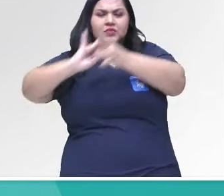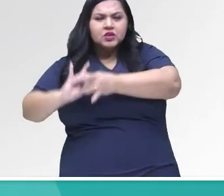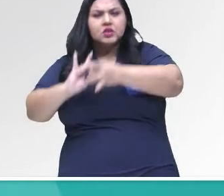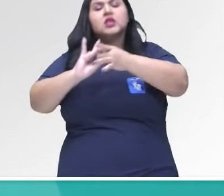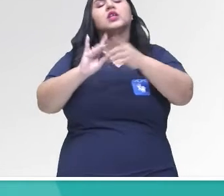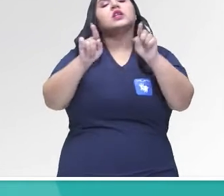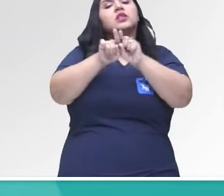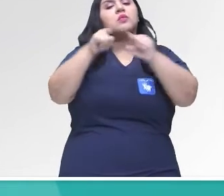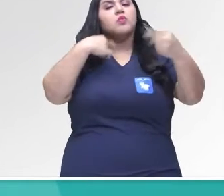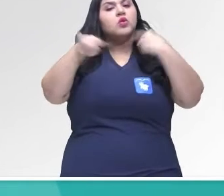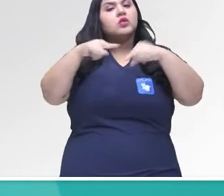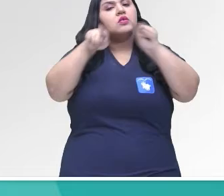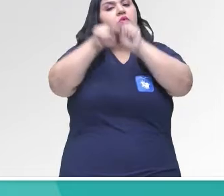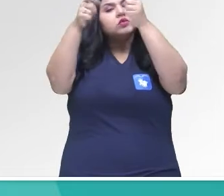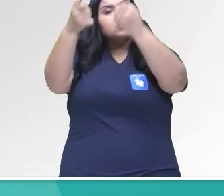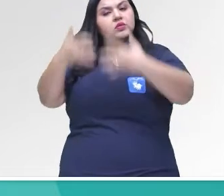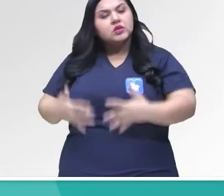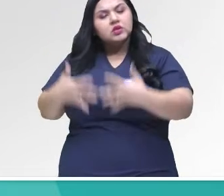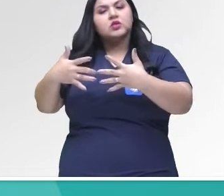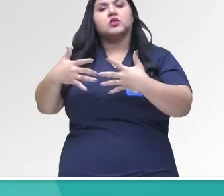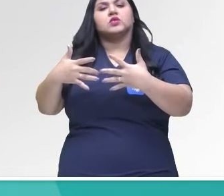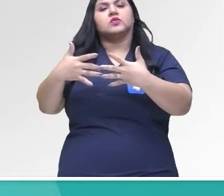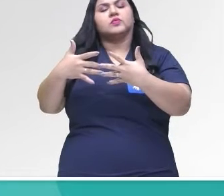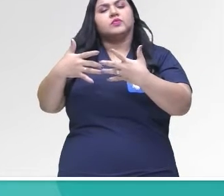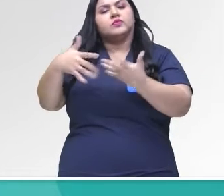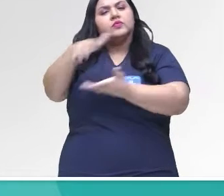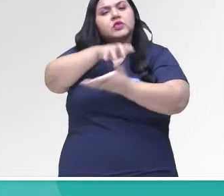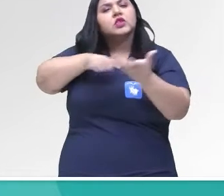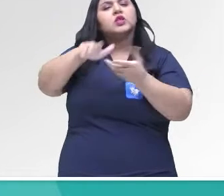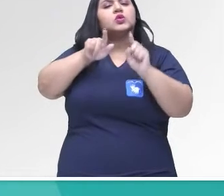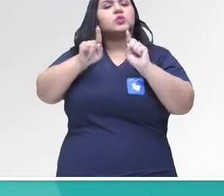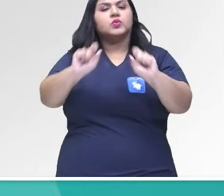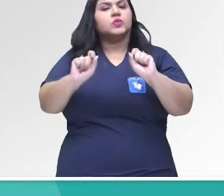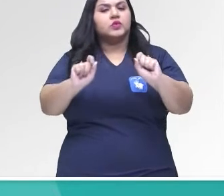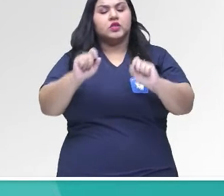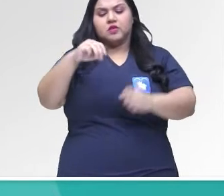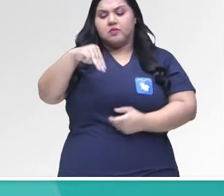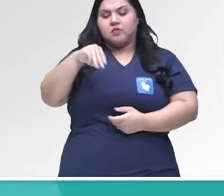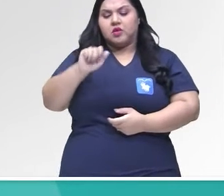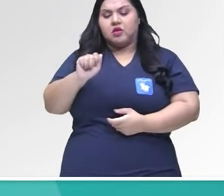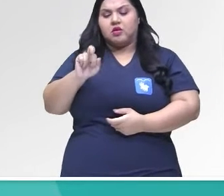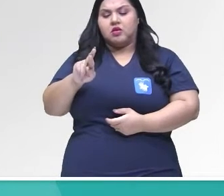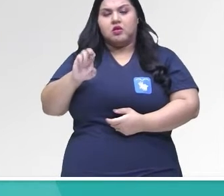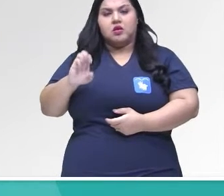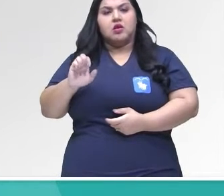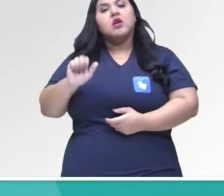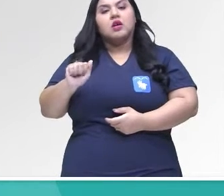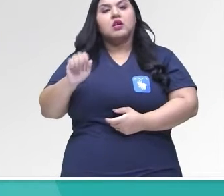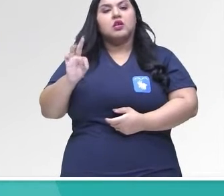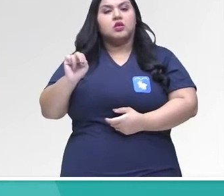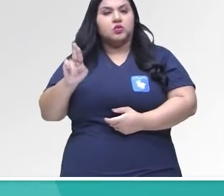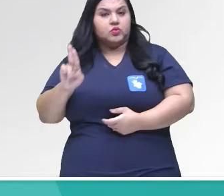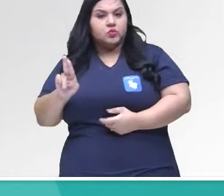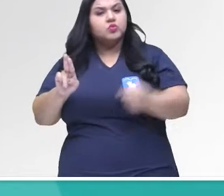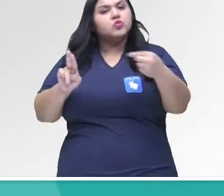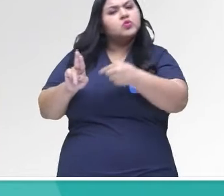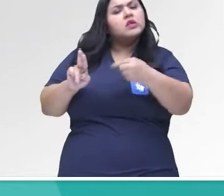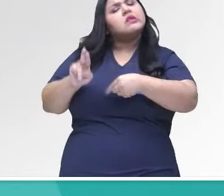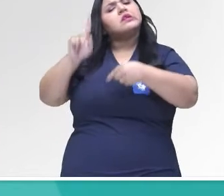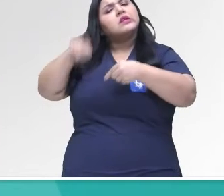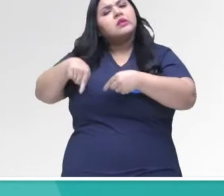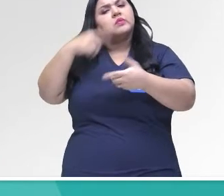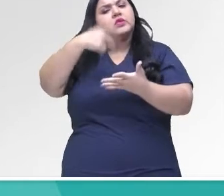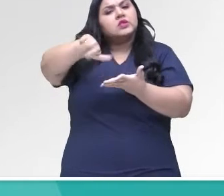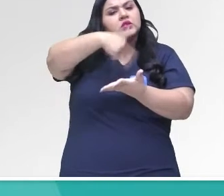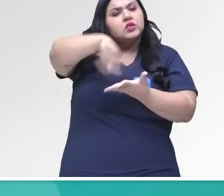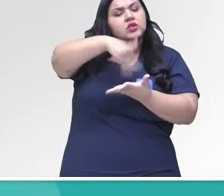vamos falar sobre uma manifestação folclórica que é chamada de maracatu. Então, o maracatu é uma dança,